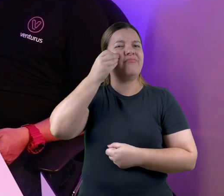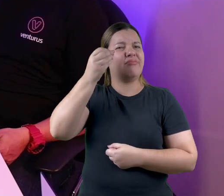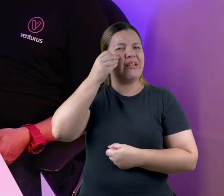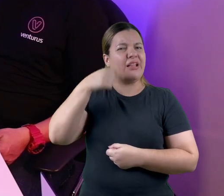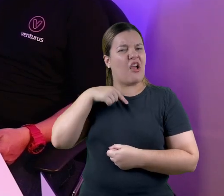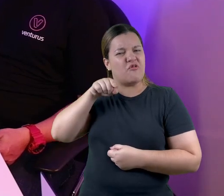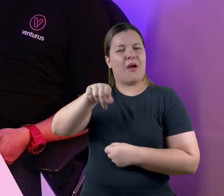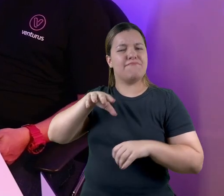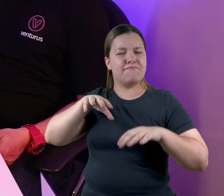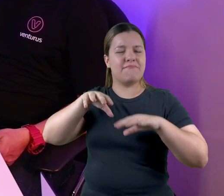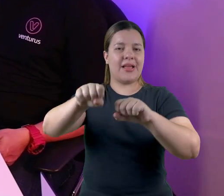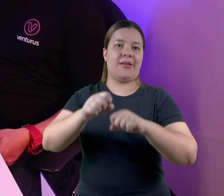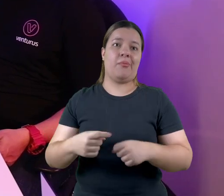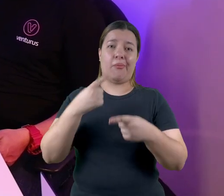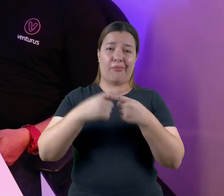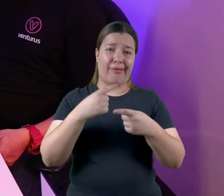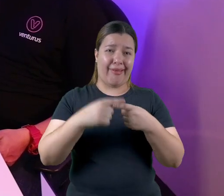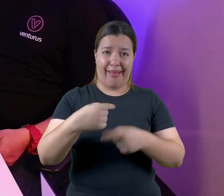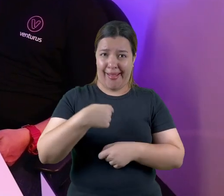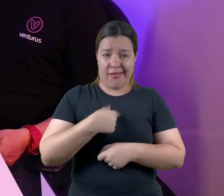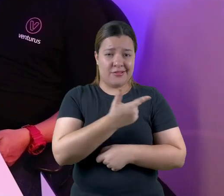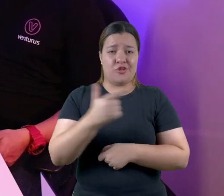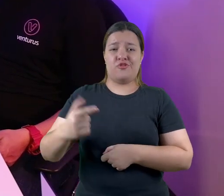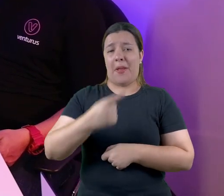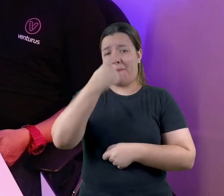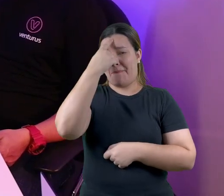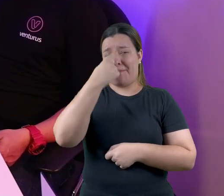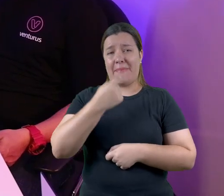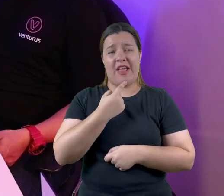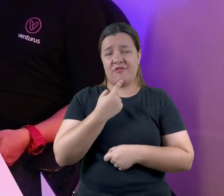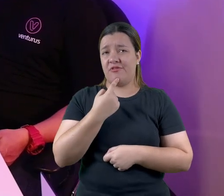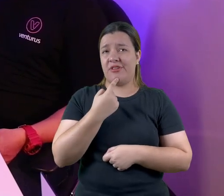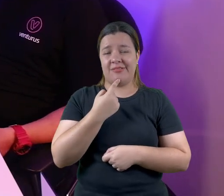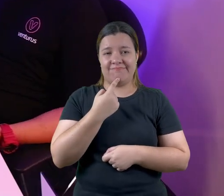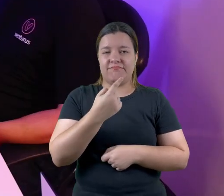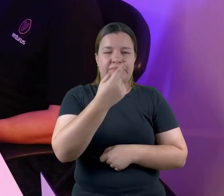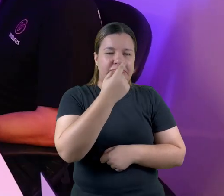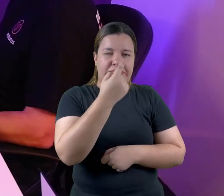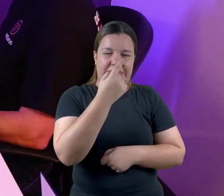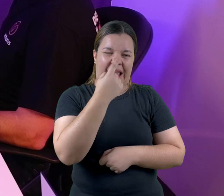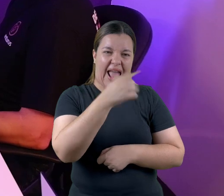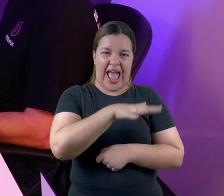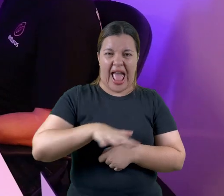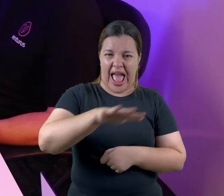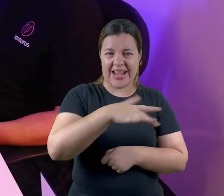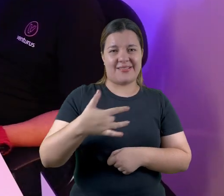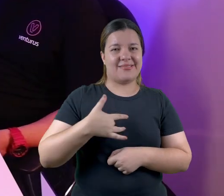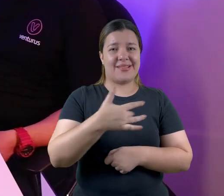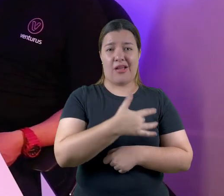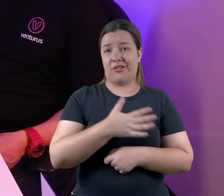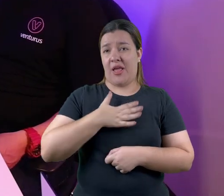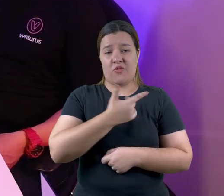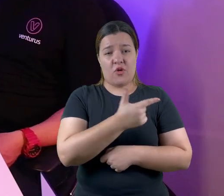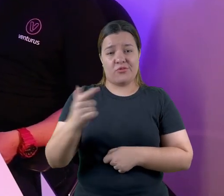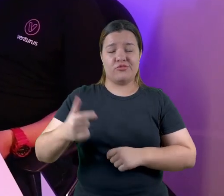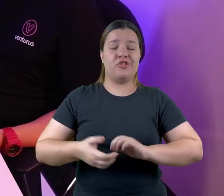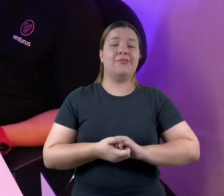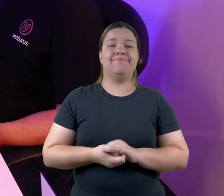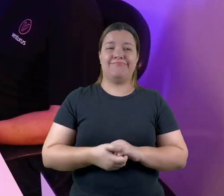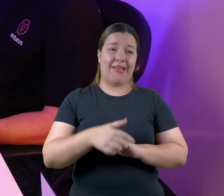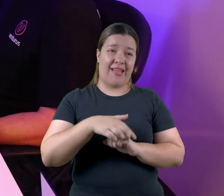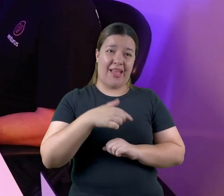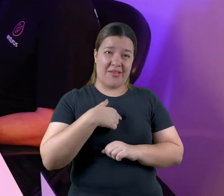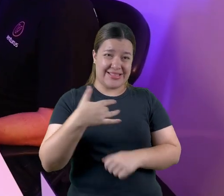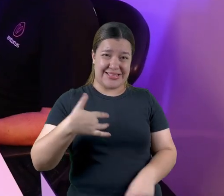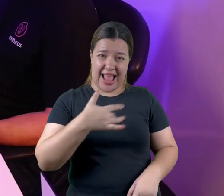acho que é nessa que eu tenho que embarcar Até porque eu não tinha né o o a familiaridade com essa área da da Saúde